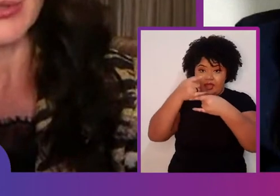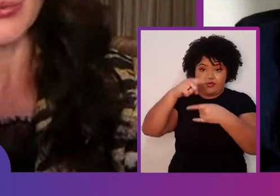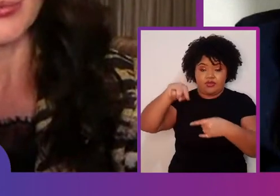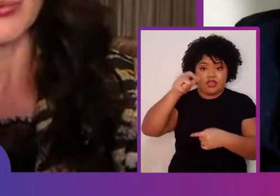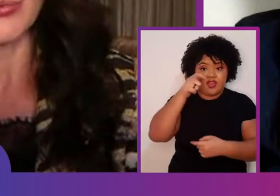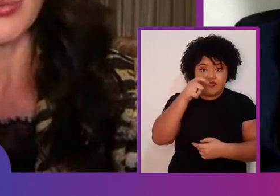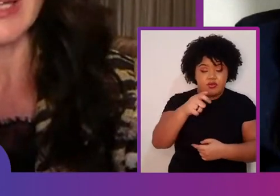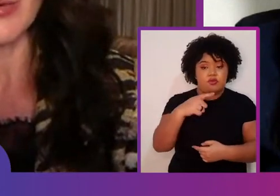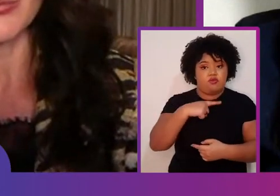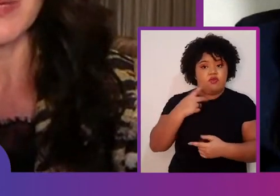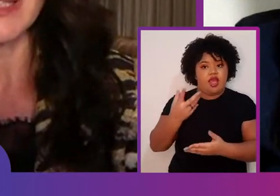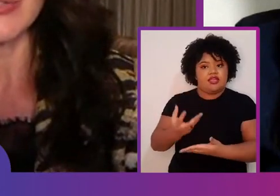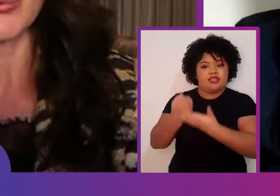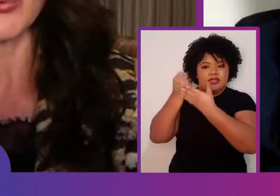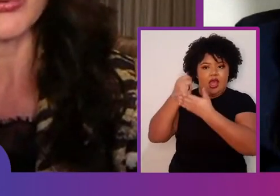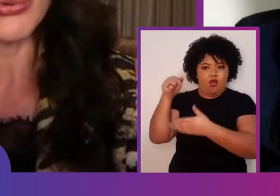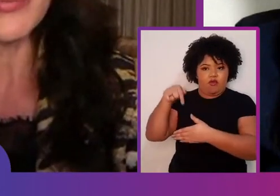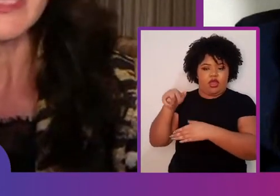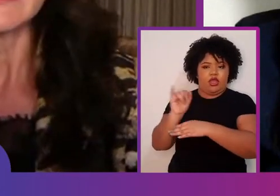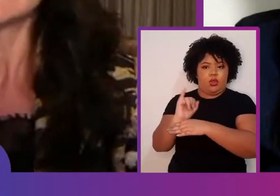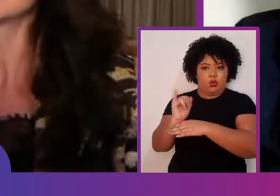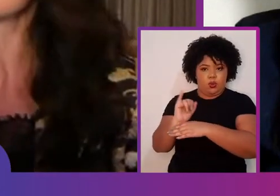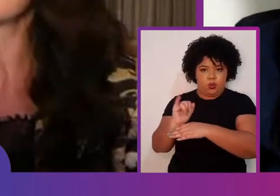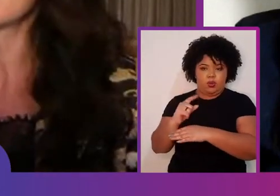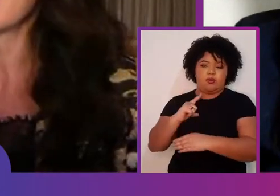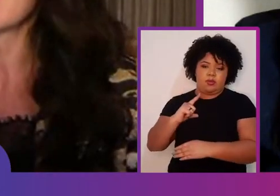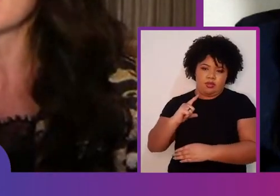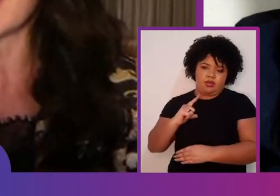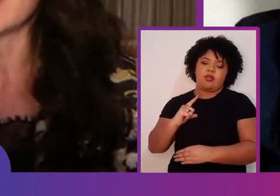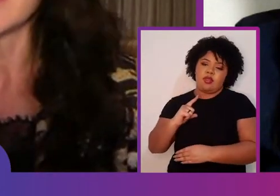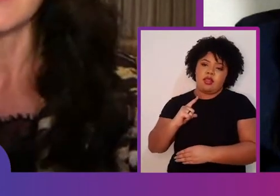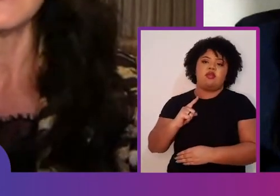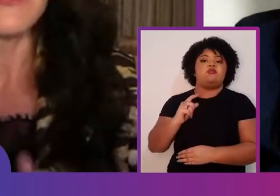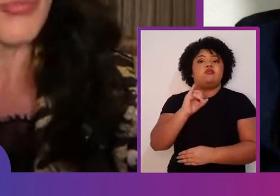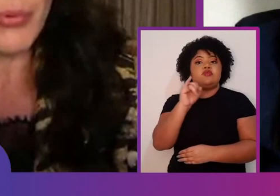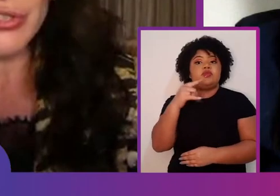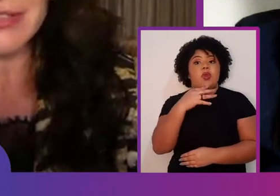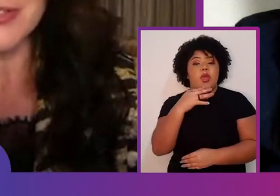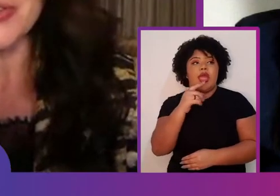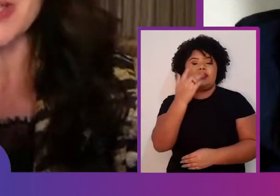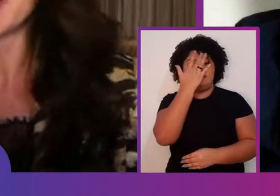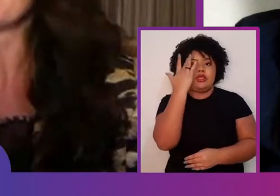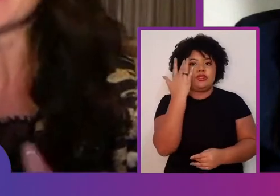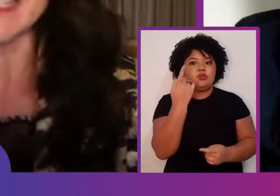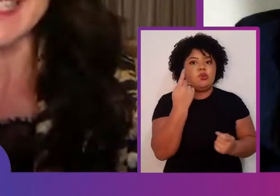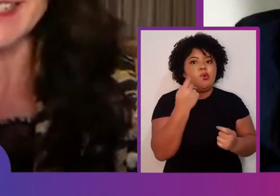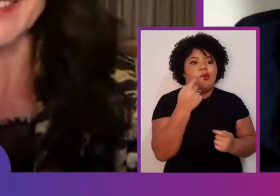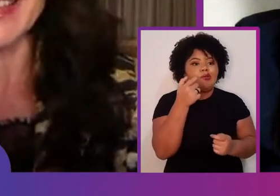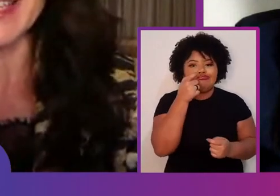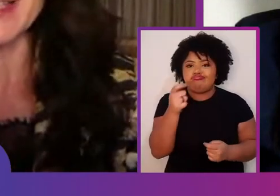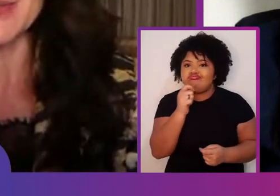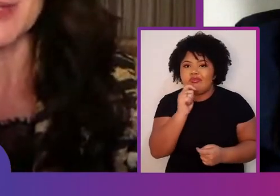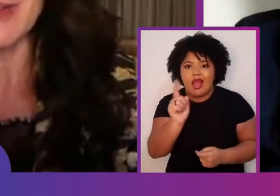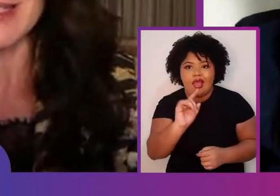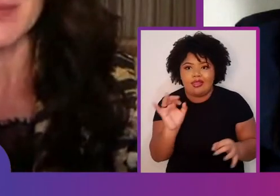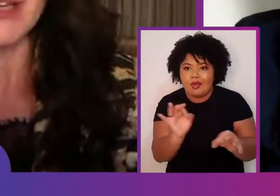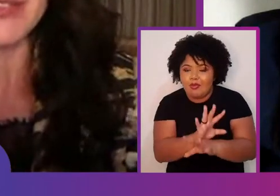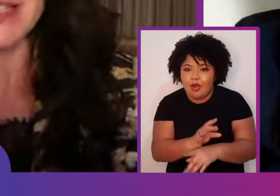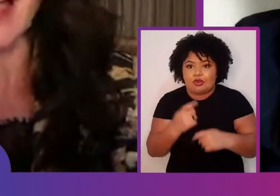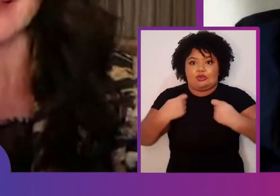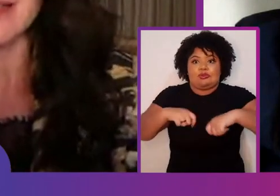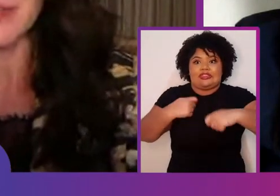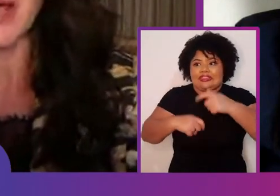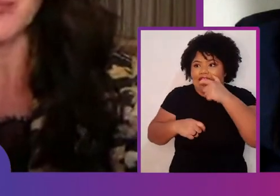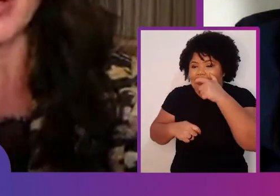salva aqui no canal do Bradesco no YouTube. Então, se você conhece alguém que não pôde assistir e que precisa ver isso, que vai